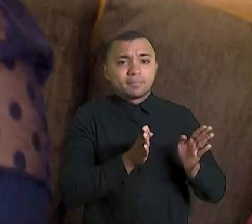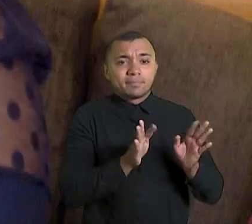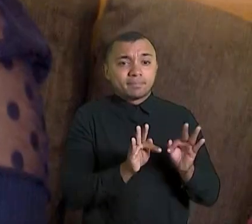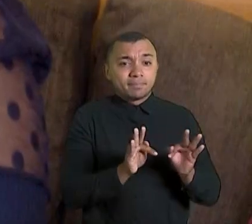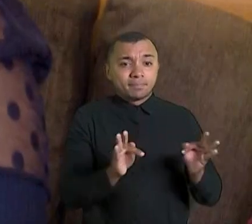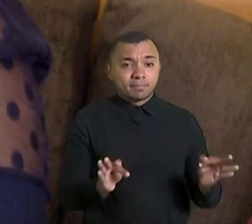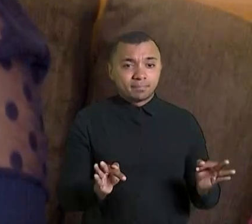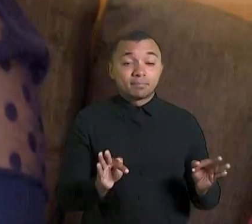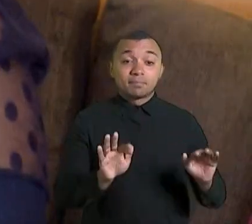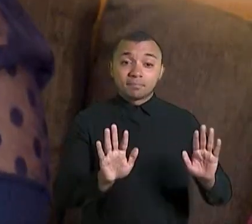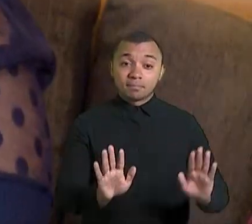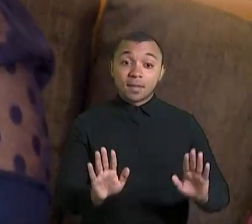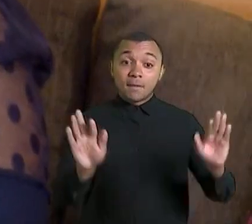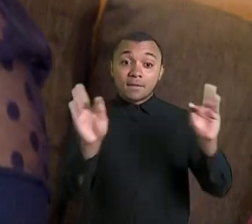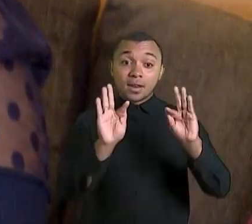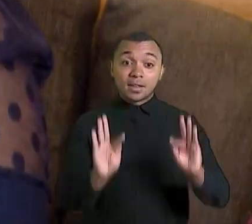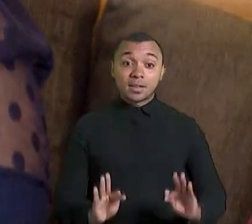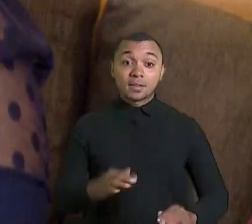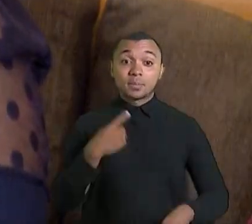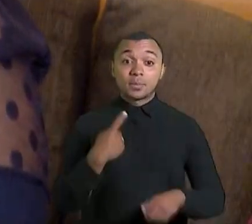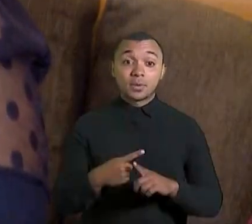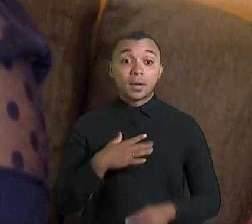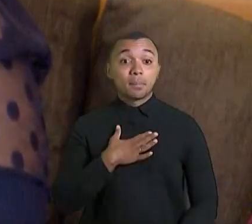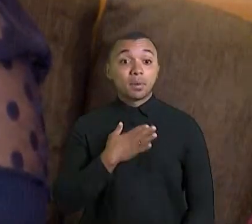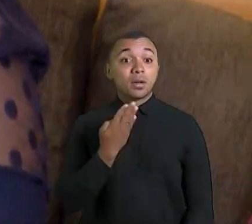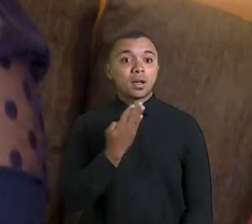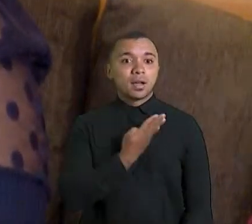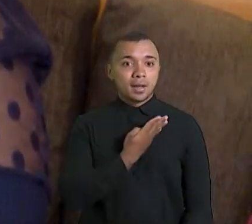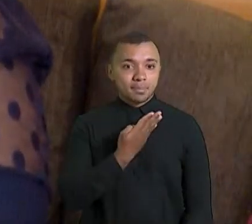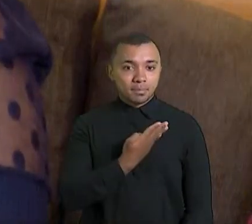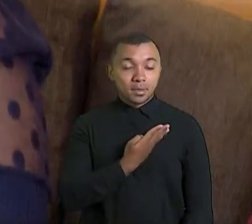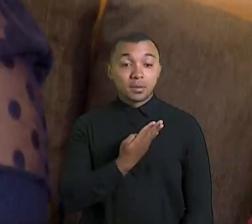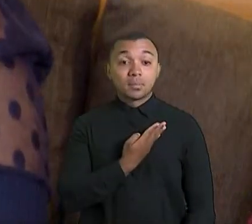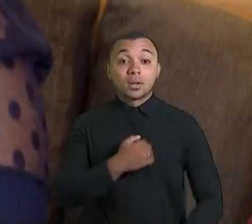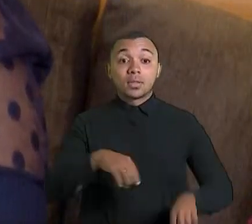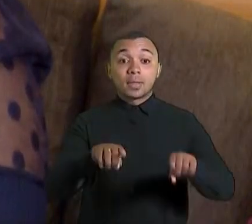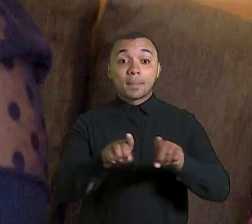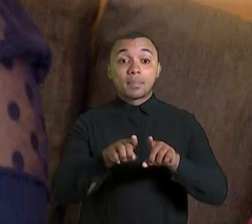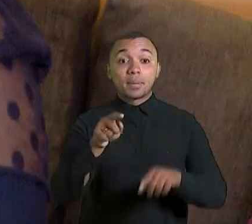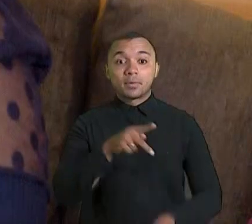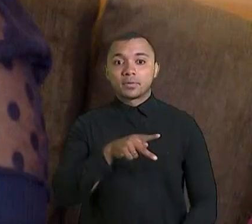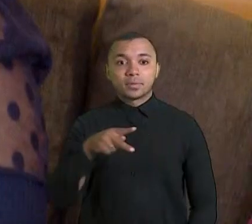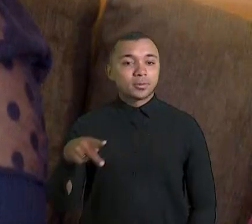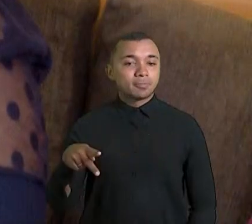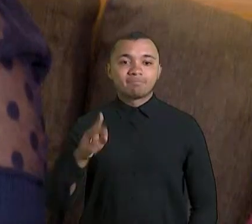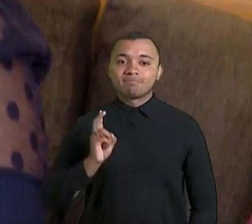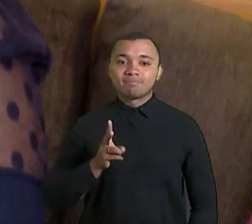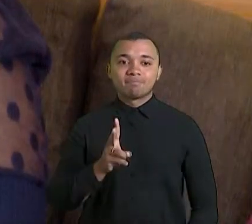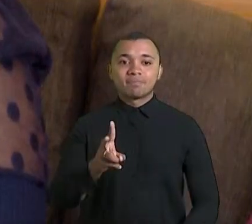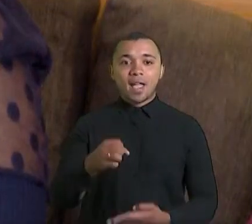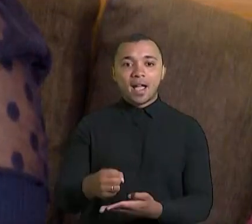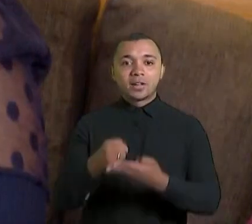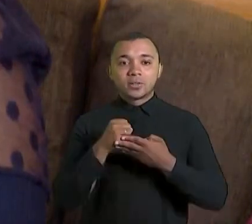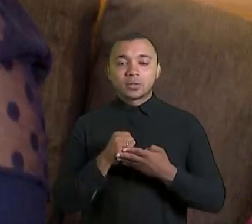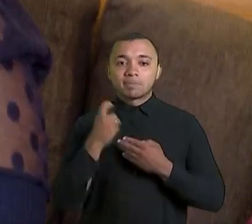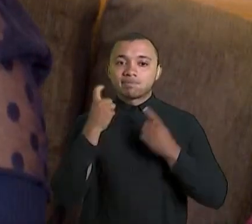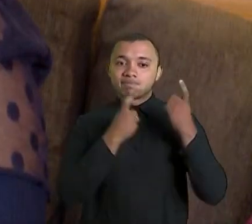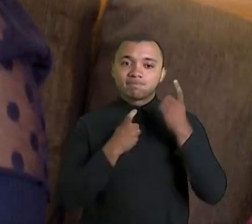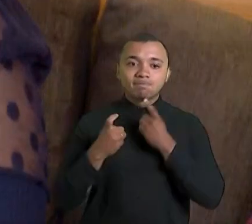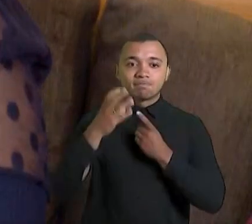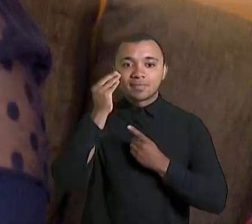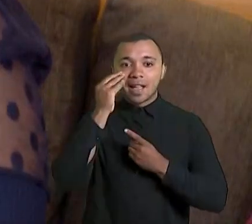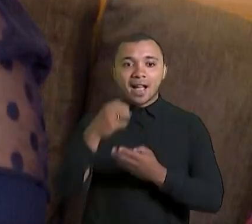eu fico feliz em dizer que os meus colegas de turma e meus professores sempre se preocuparam muito com o meu bem-estar e o quanto eu